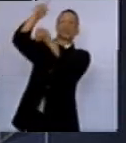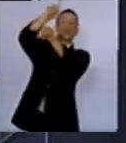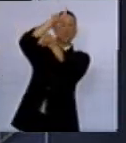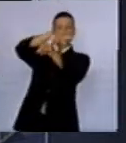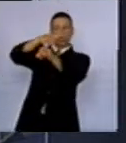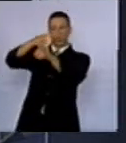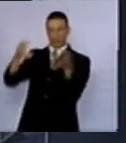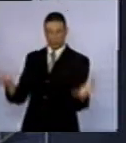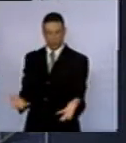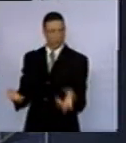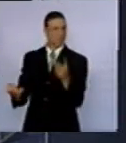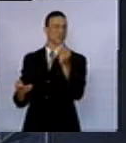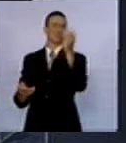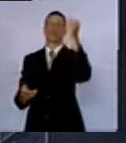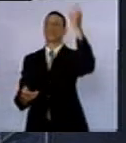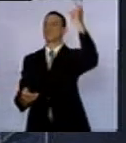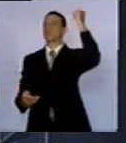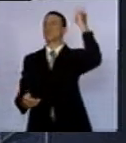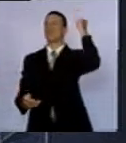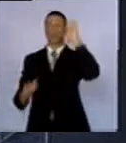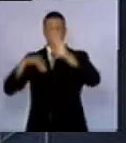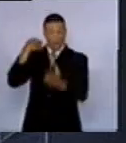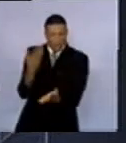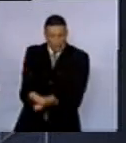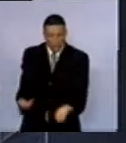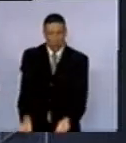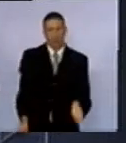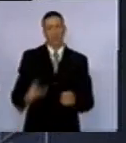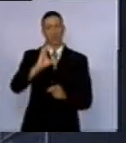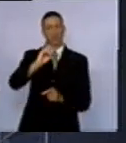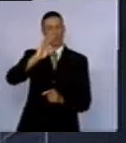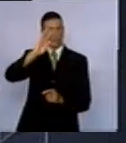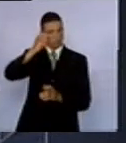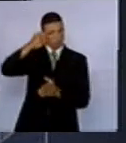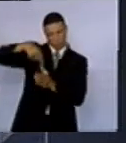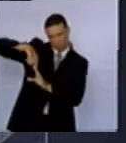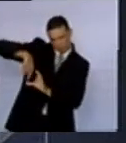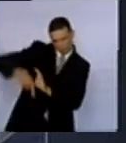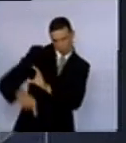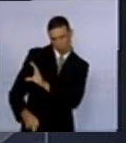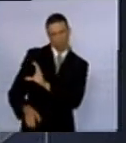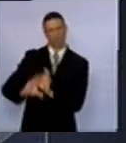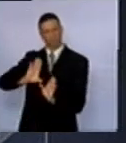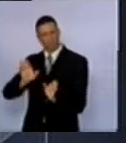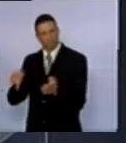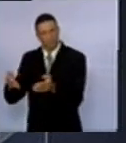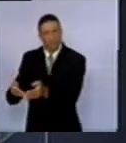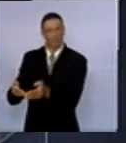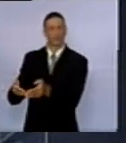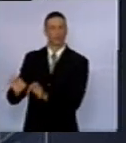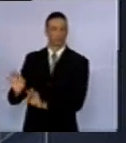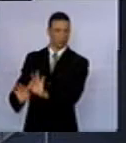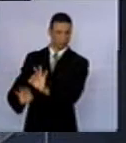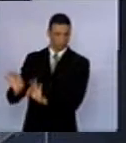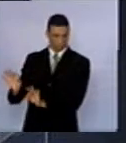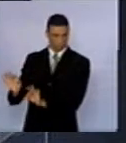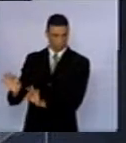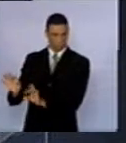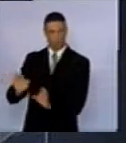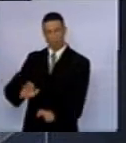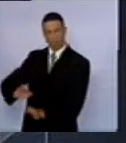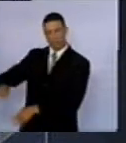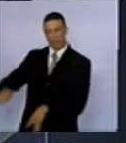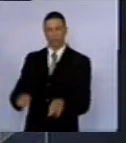tende a ser muito aprofundada com a introdução das cotas e a regulação do setor. E, além disso, nós temos também o